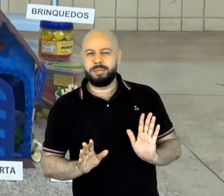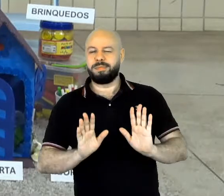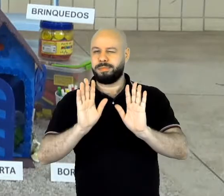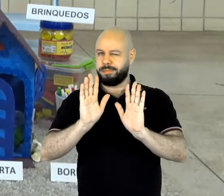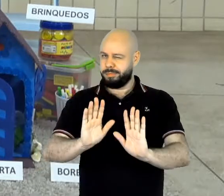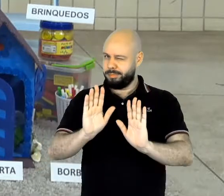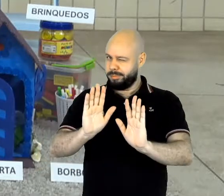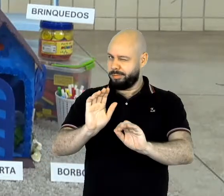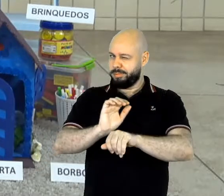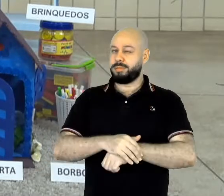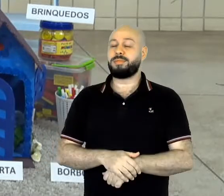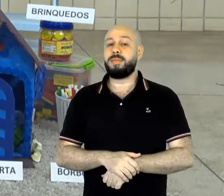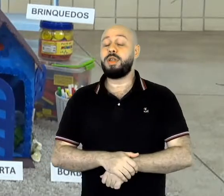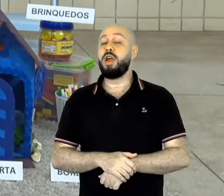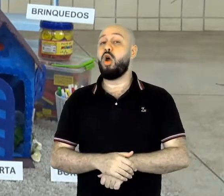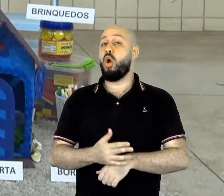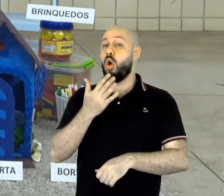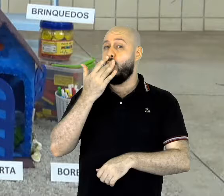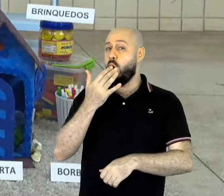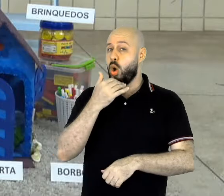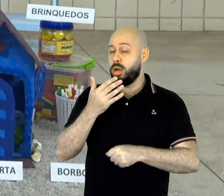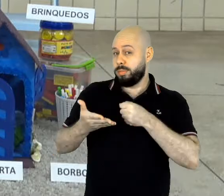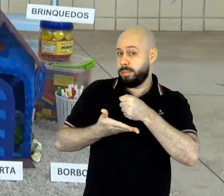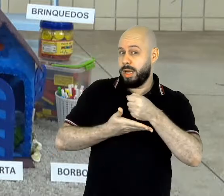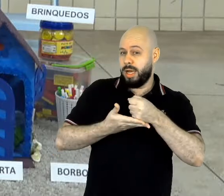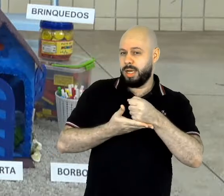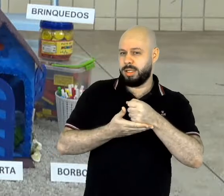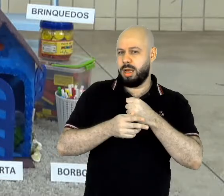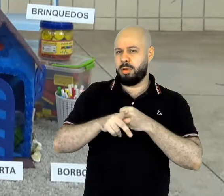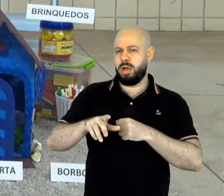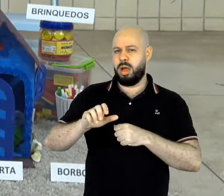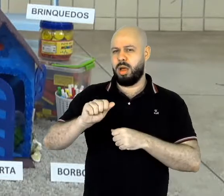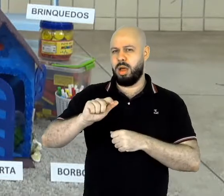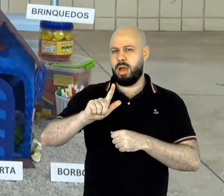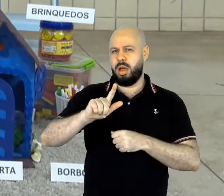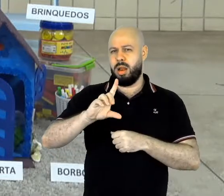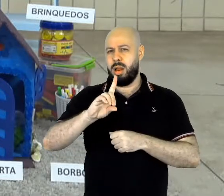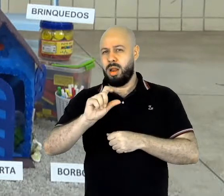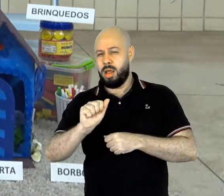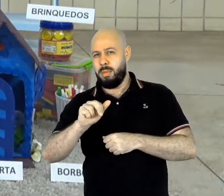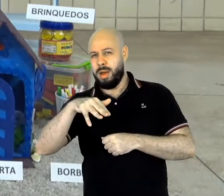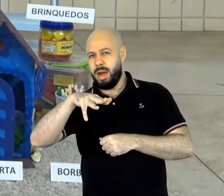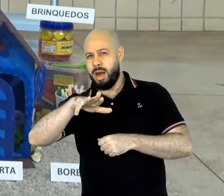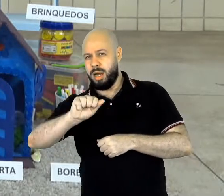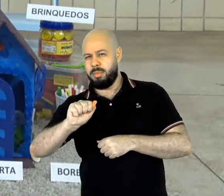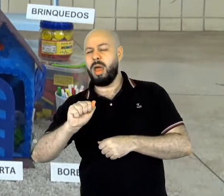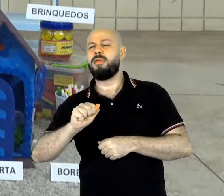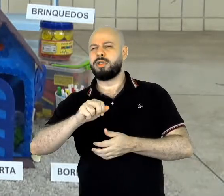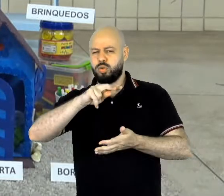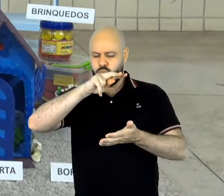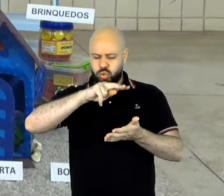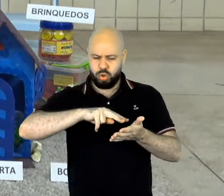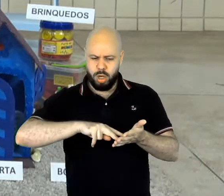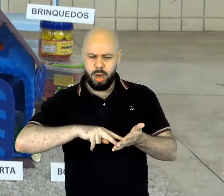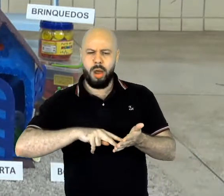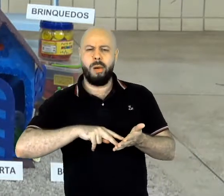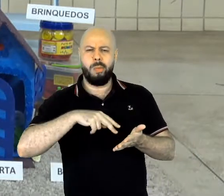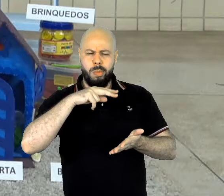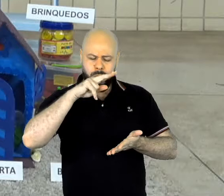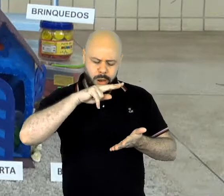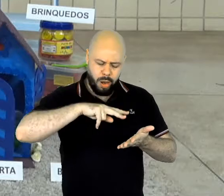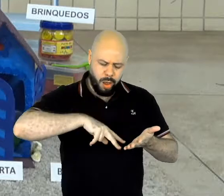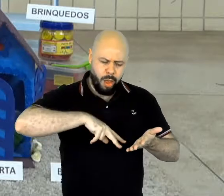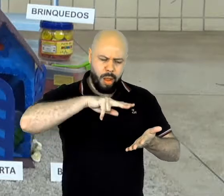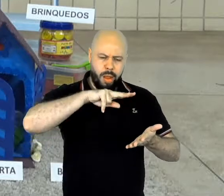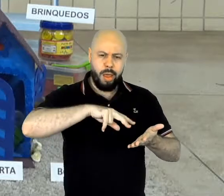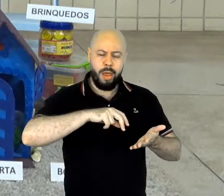poesia Cores Primária, da professora Alba Marília. Você vai ler compassadamente esta poesia, dando